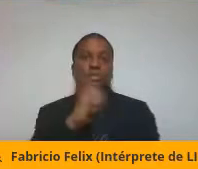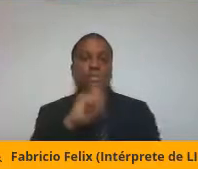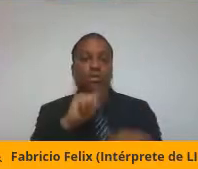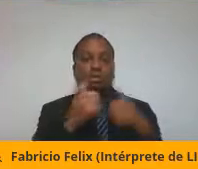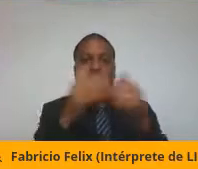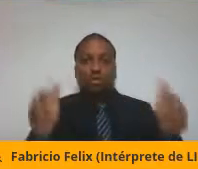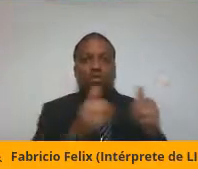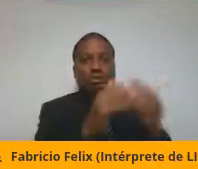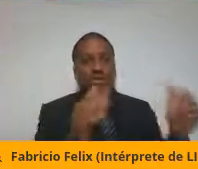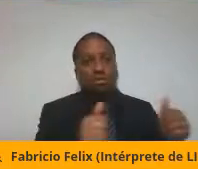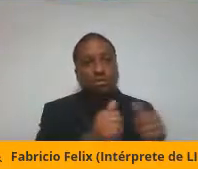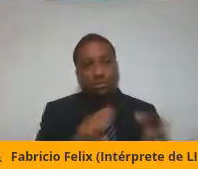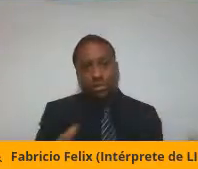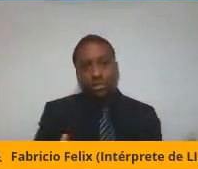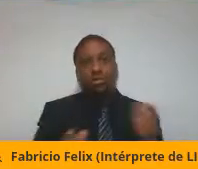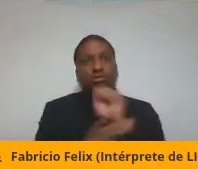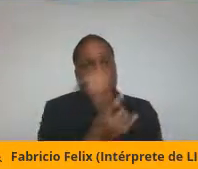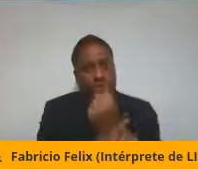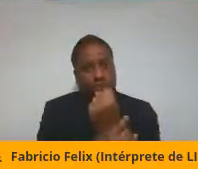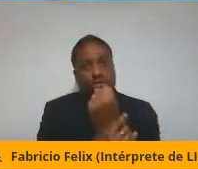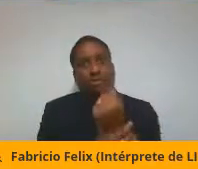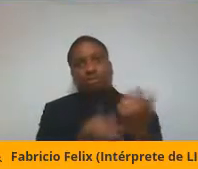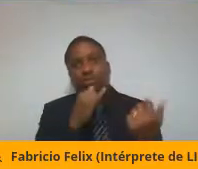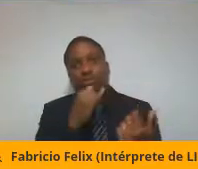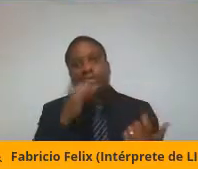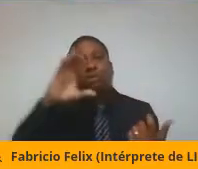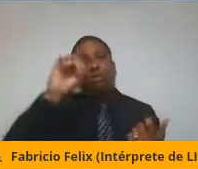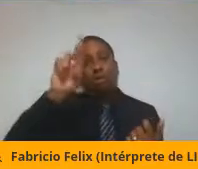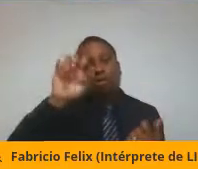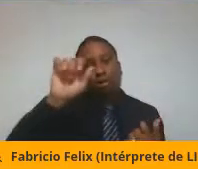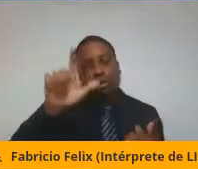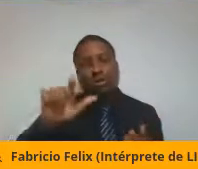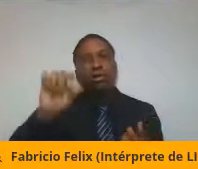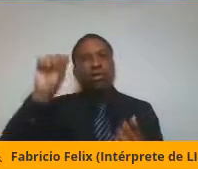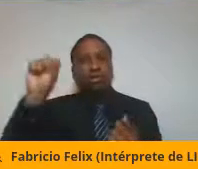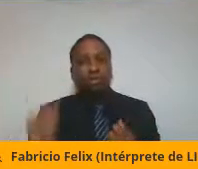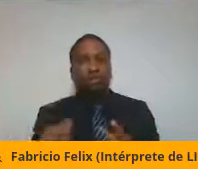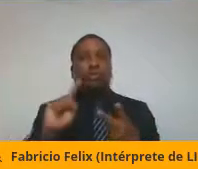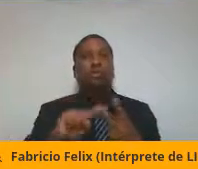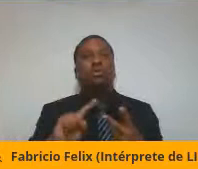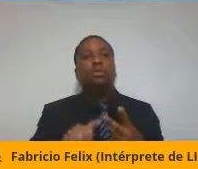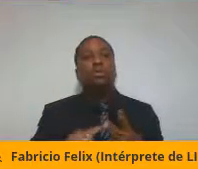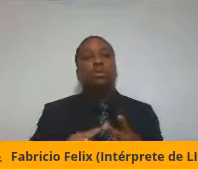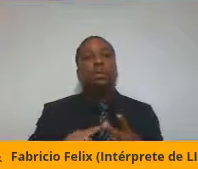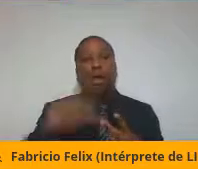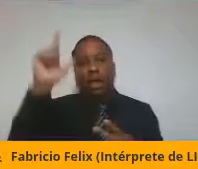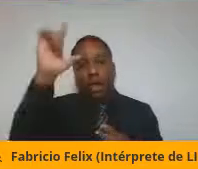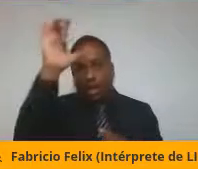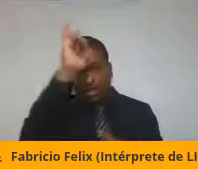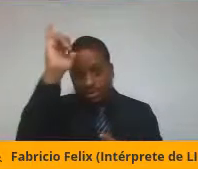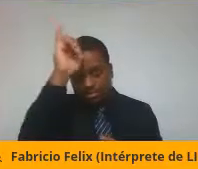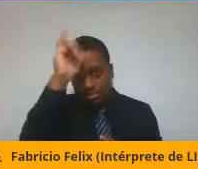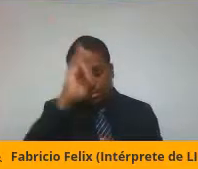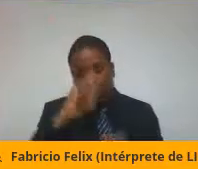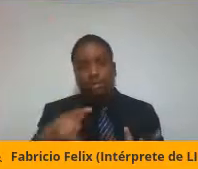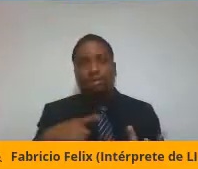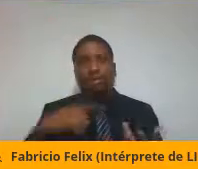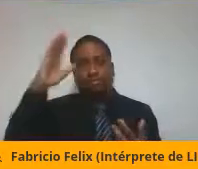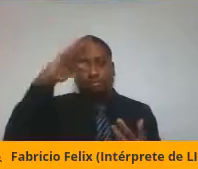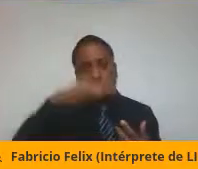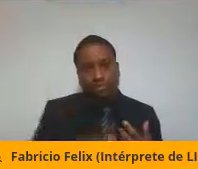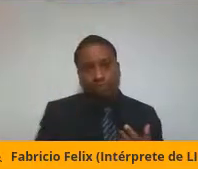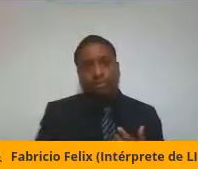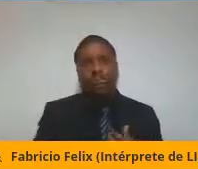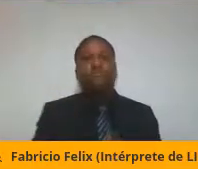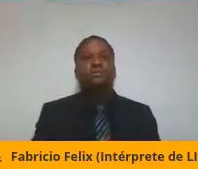segunda onda, como é o caso de Coreia do Sul, Alemanha, que ainda tem um número baixo de casos, né? Então, as primeiras lições que a